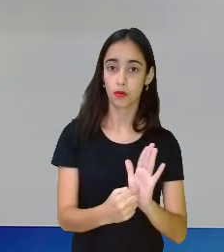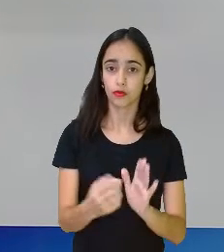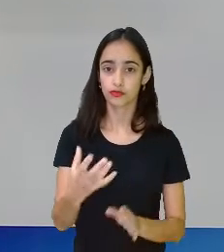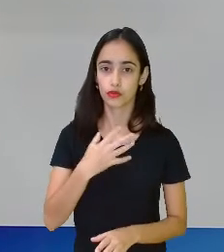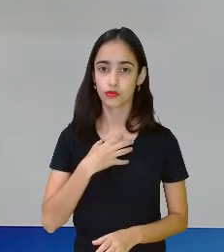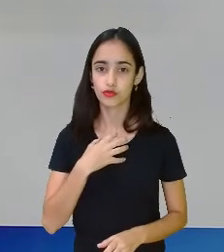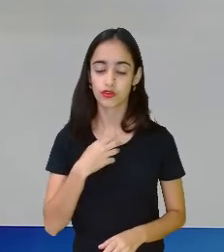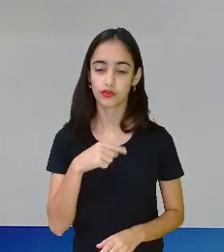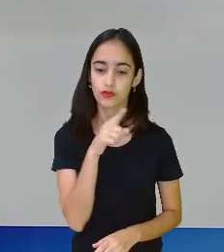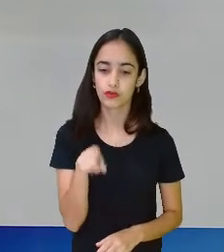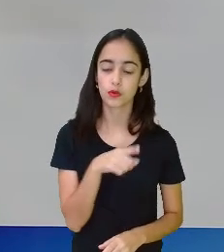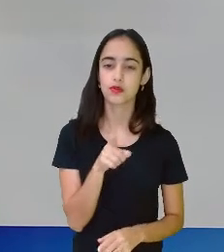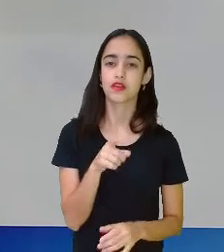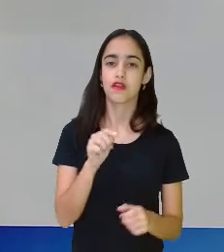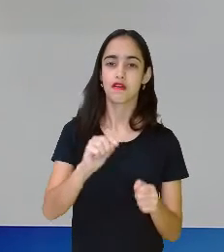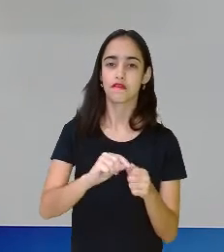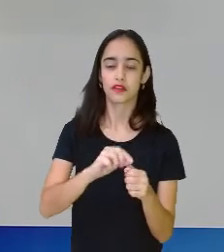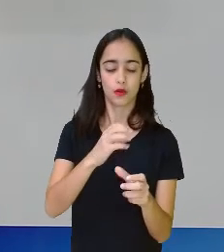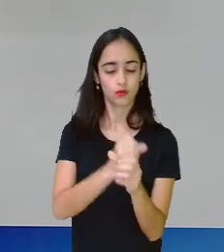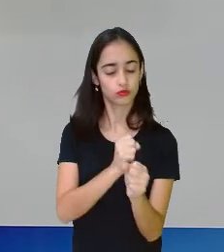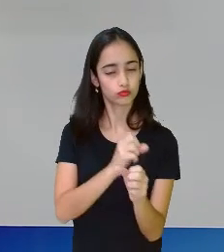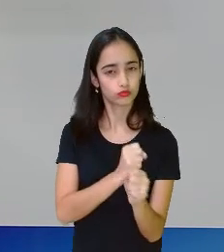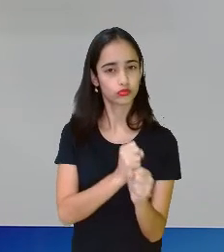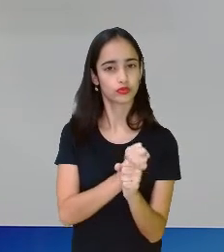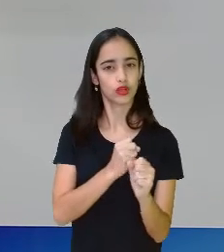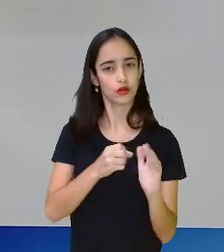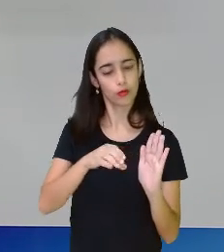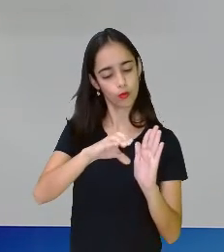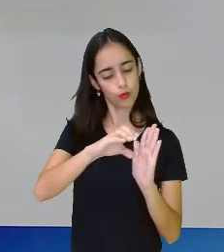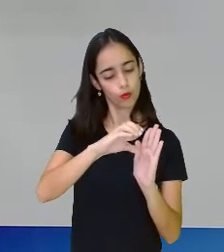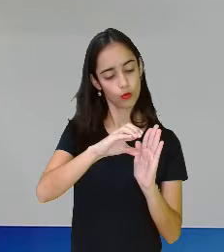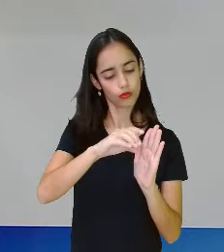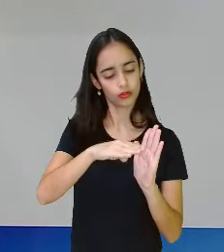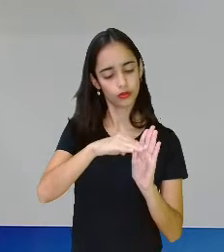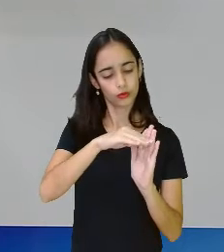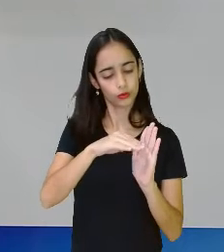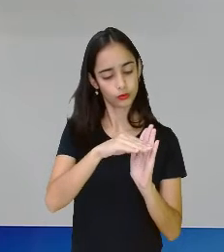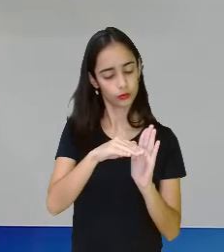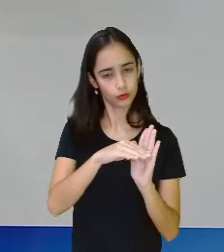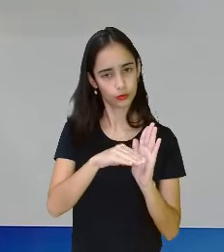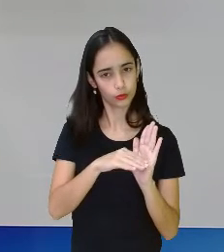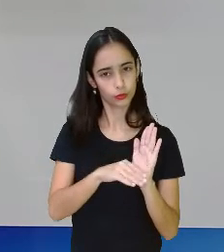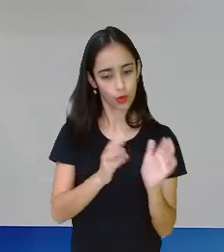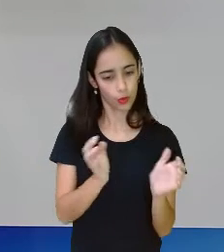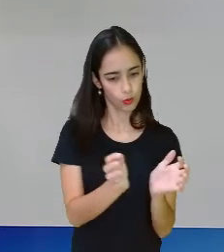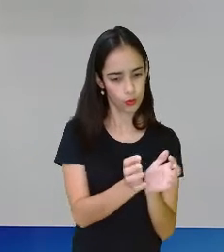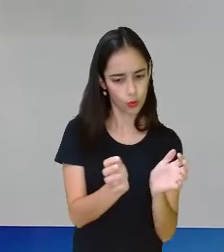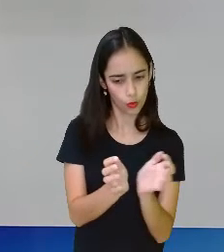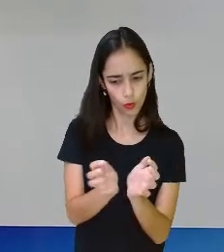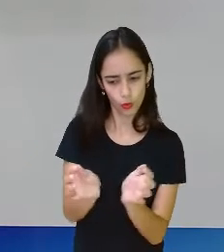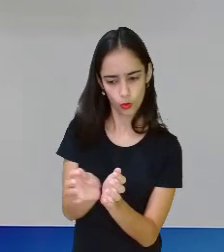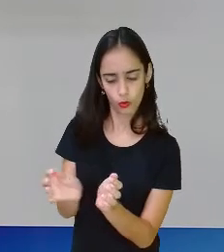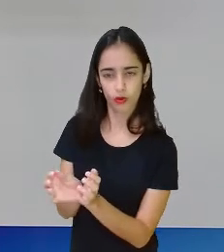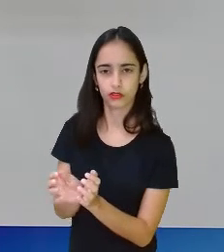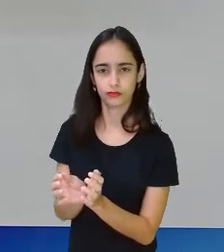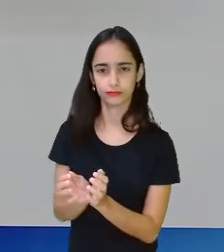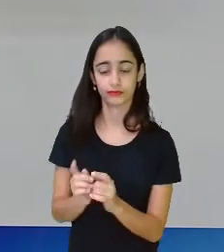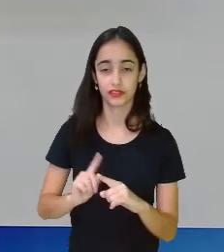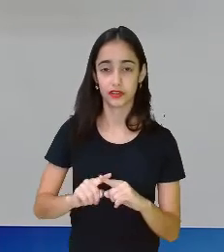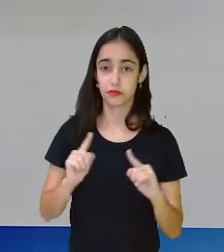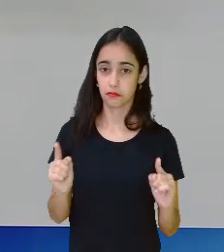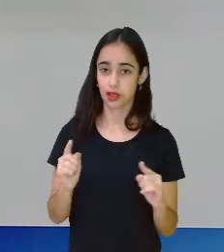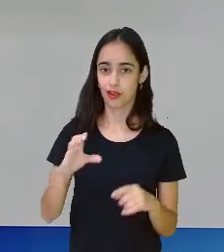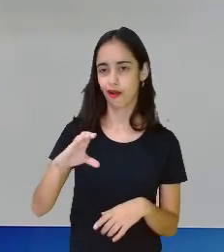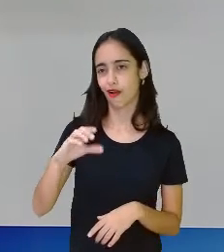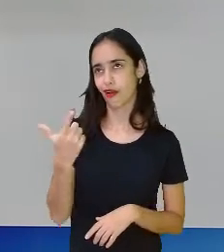as continhas agrupando as parcelas, certo? Mas, claro, hoje em dia a gente tem a